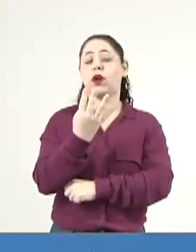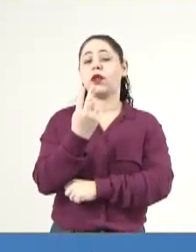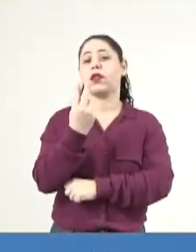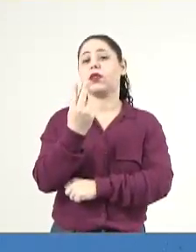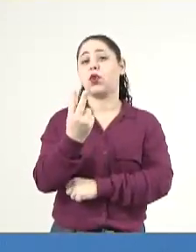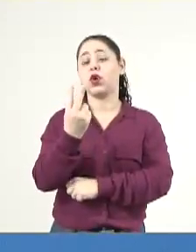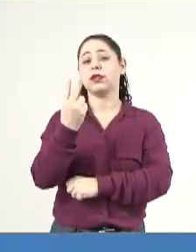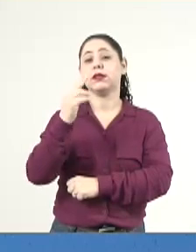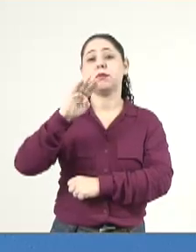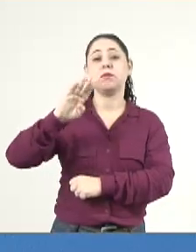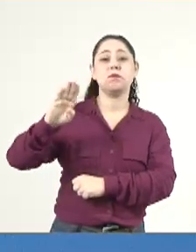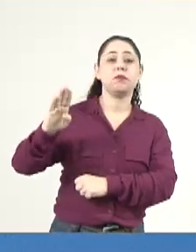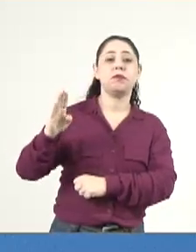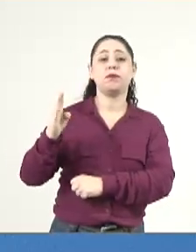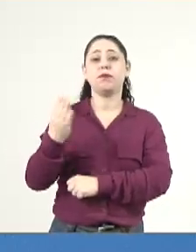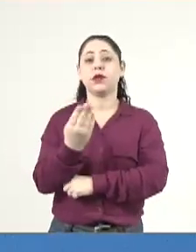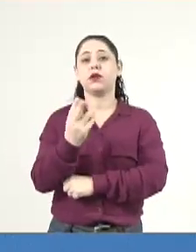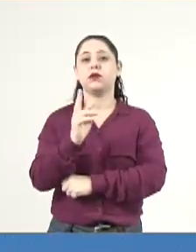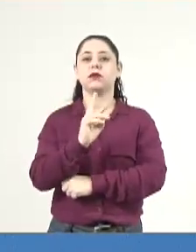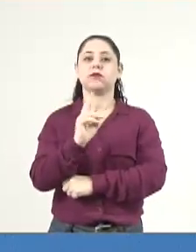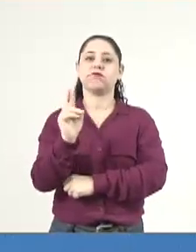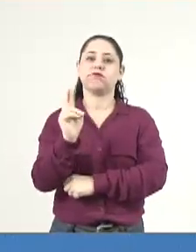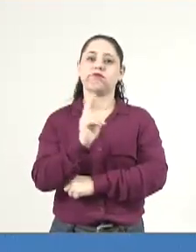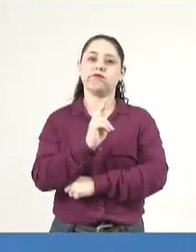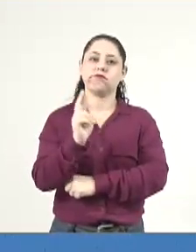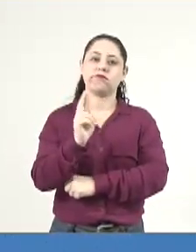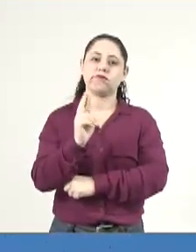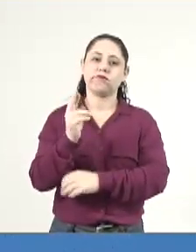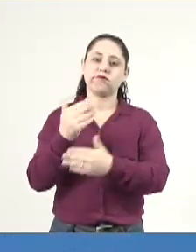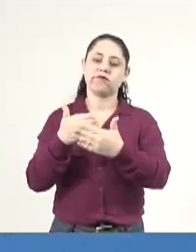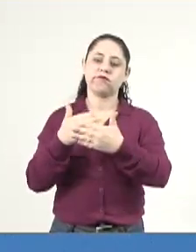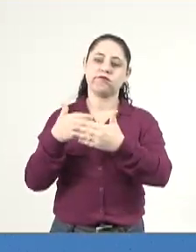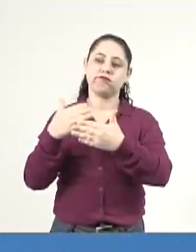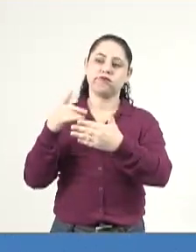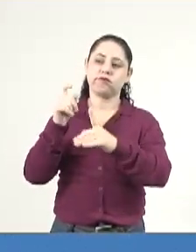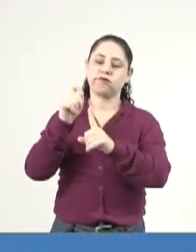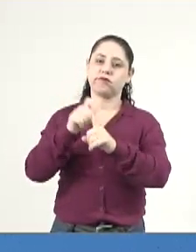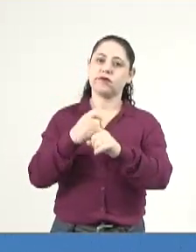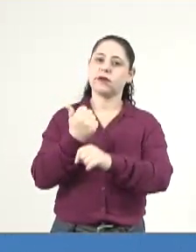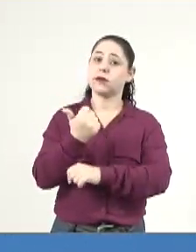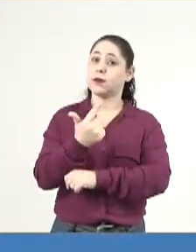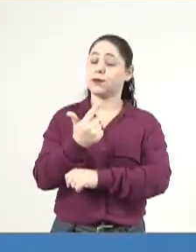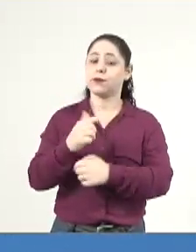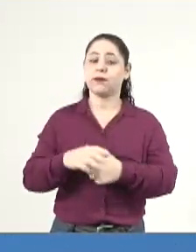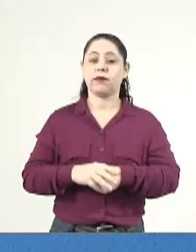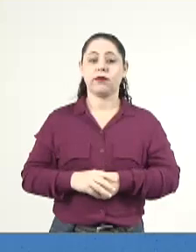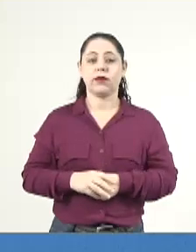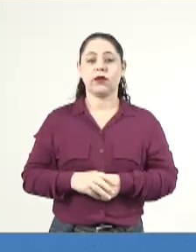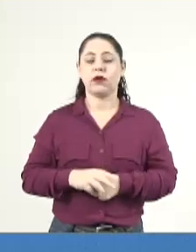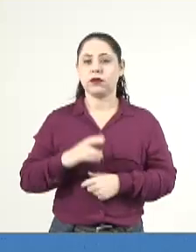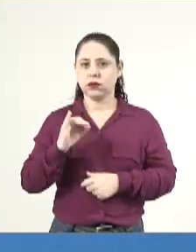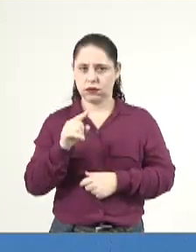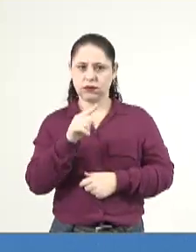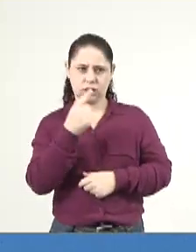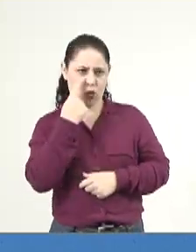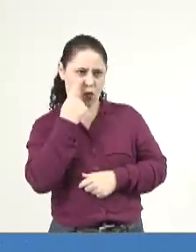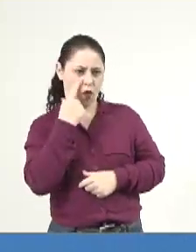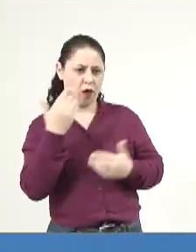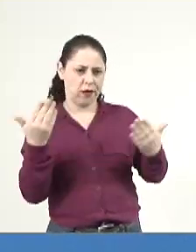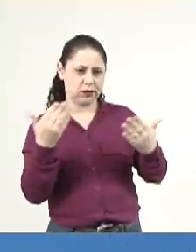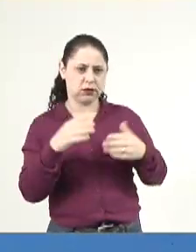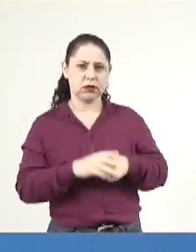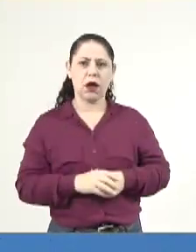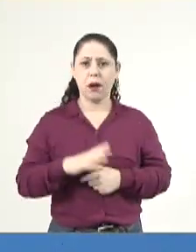42 bilhões de reais nos últimos 12 meses. Se você for olhar isso